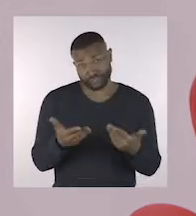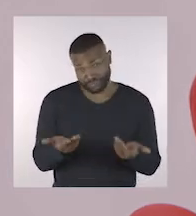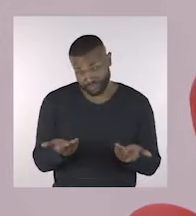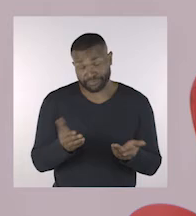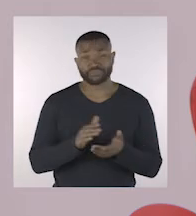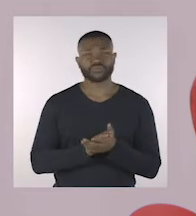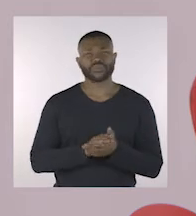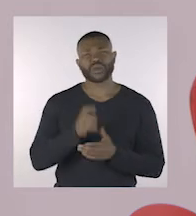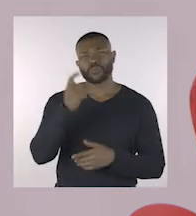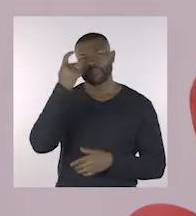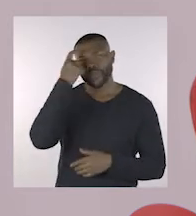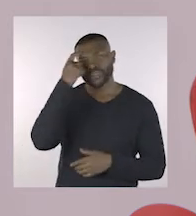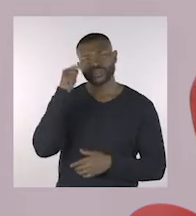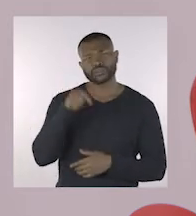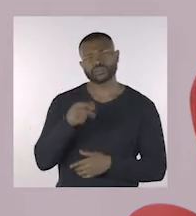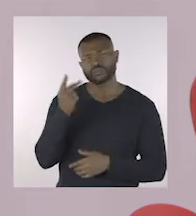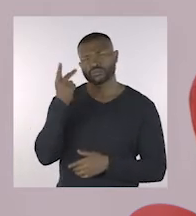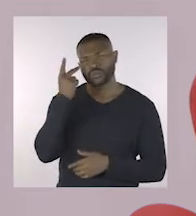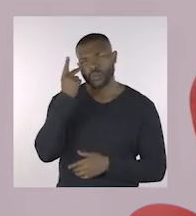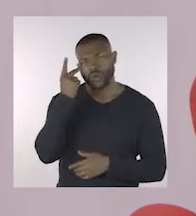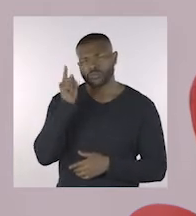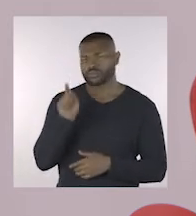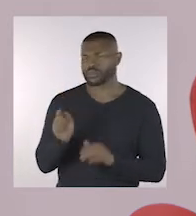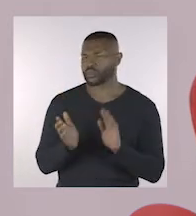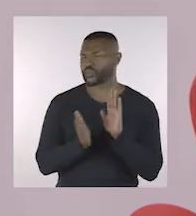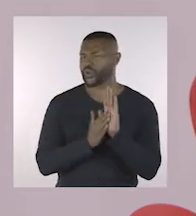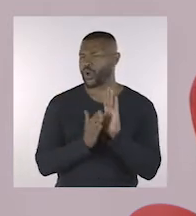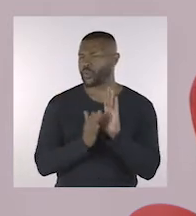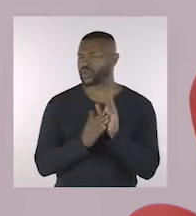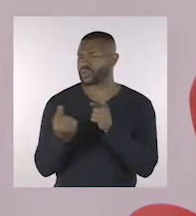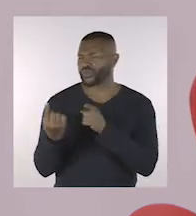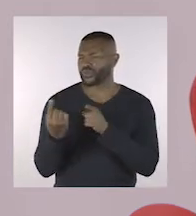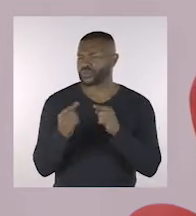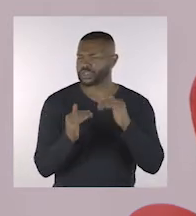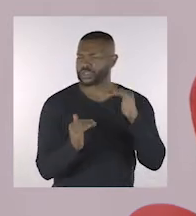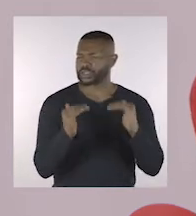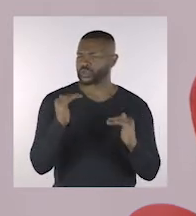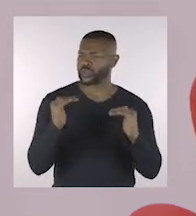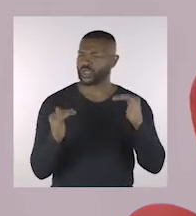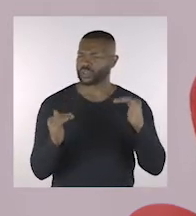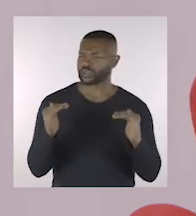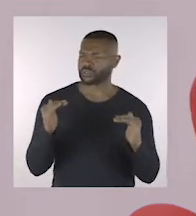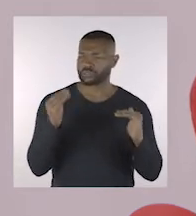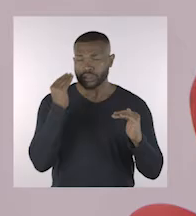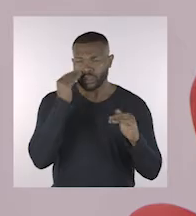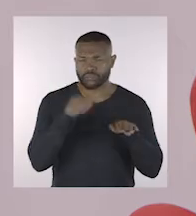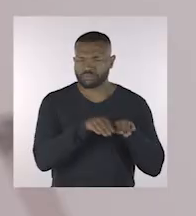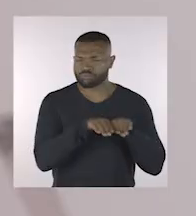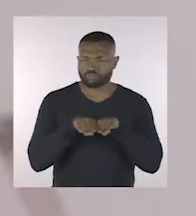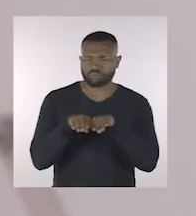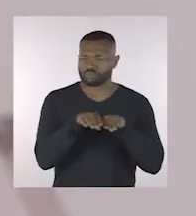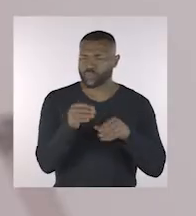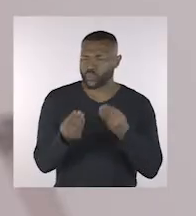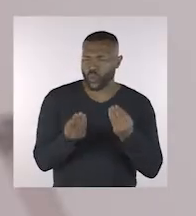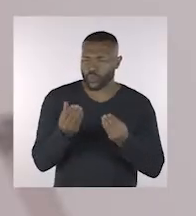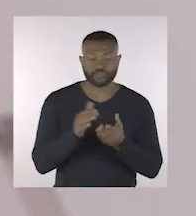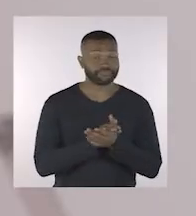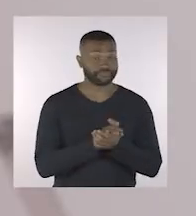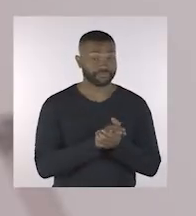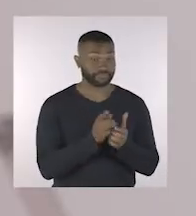governo de bolsonaro mas pensando aqui em São Paulo qual a sua proposta para combater a desigualdade na cidade